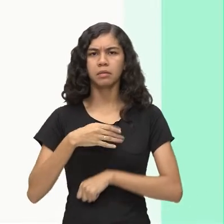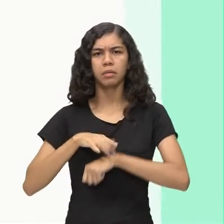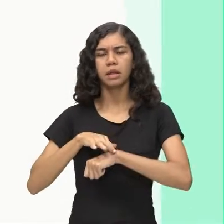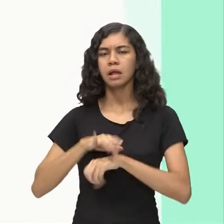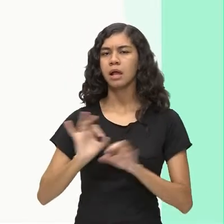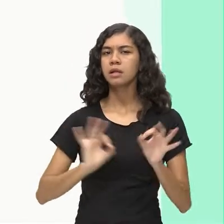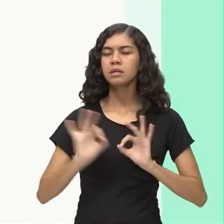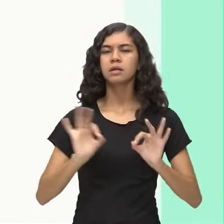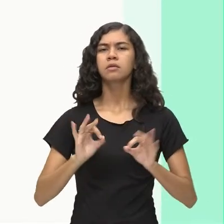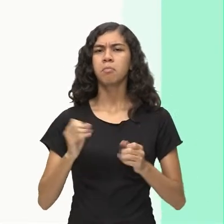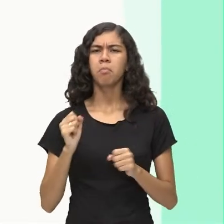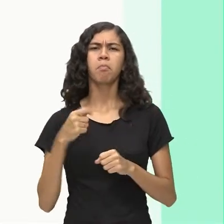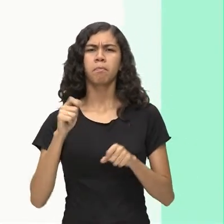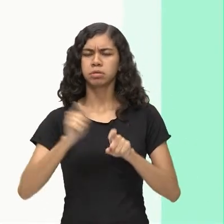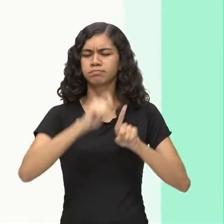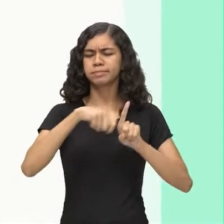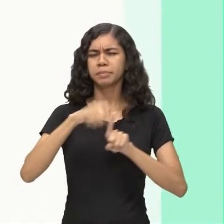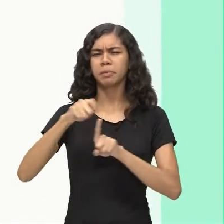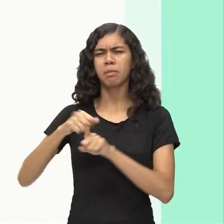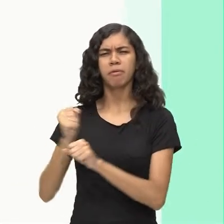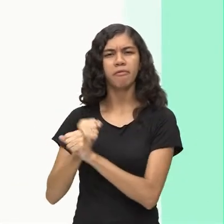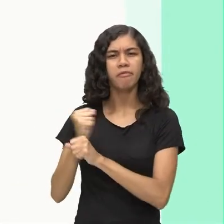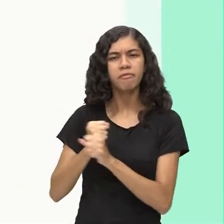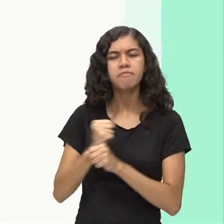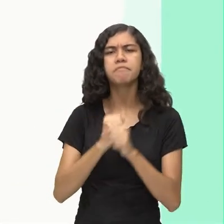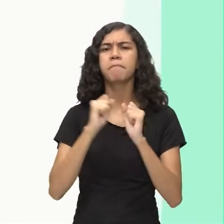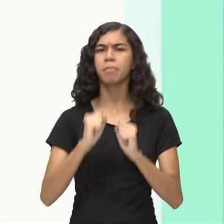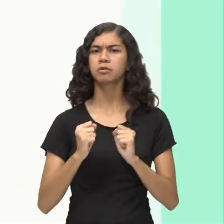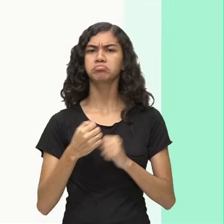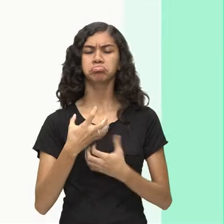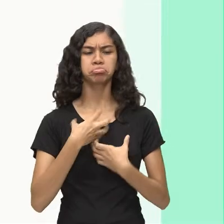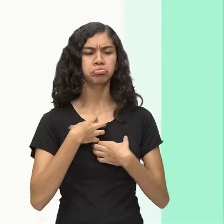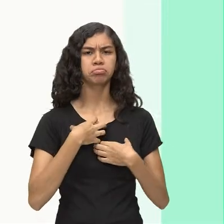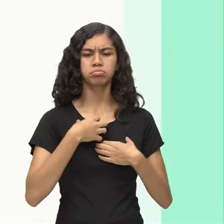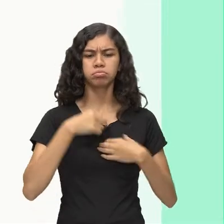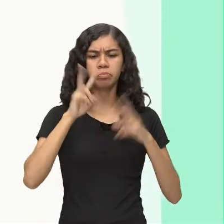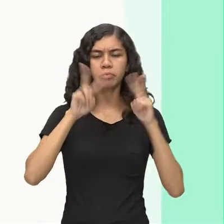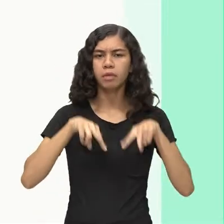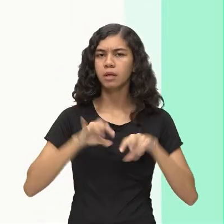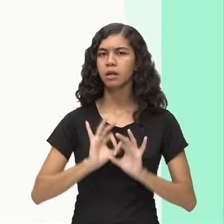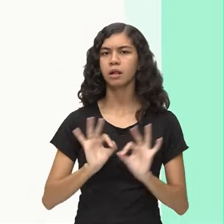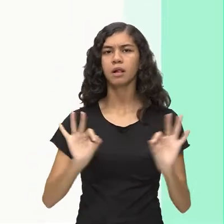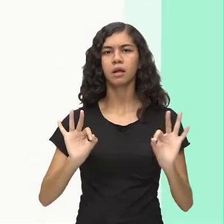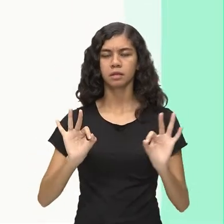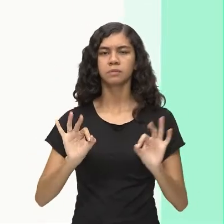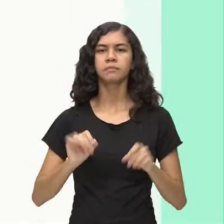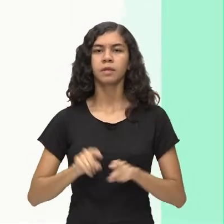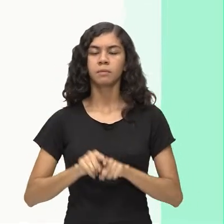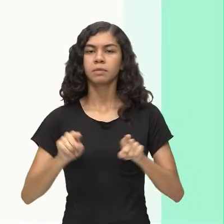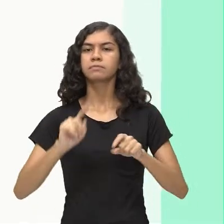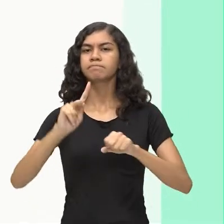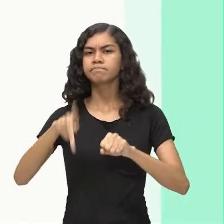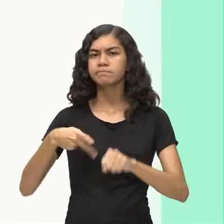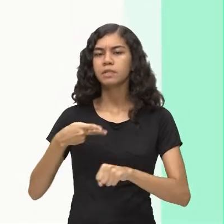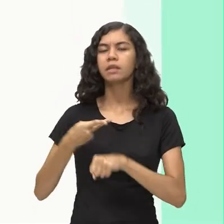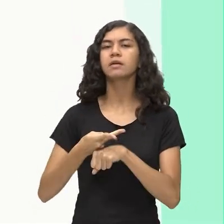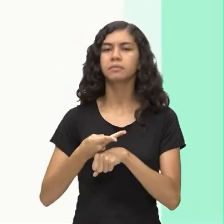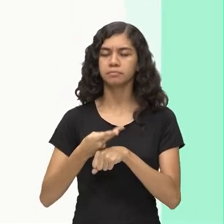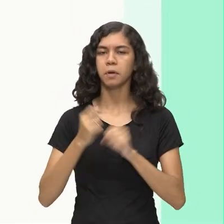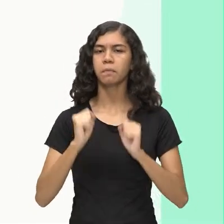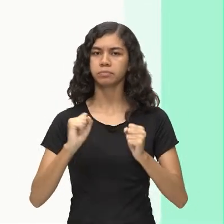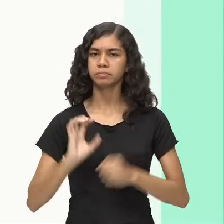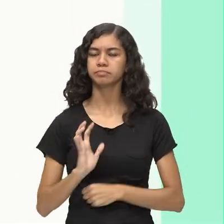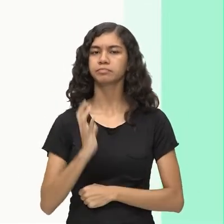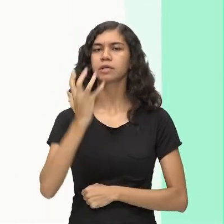de meses a anos sem manifestar sinais visíveis a olho nu ou apresentar manifestações subclínicas